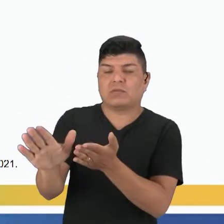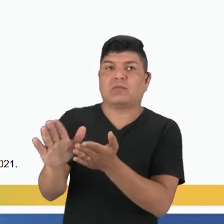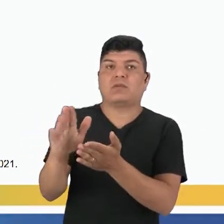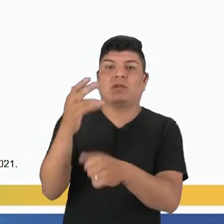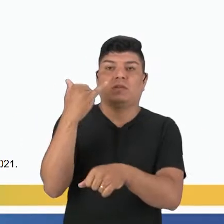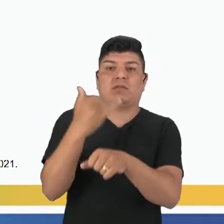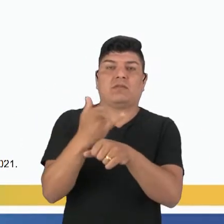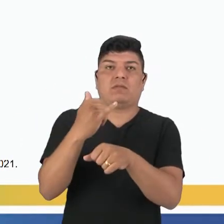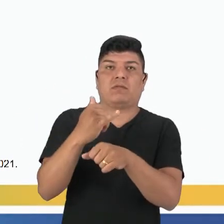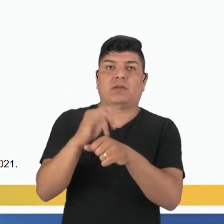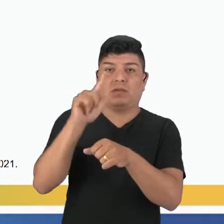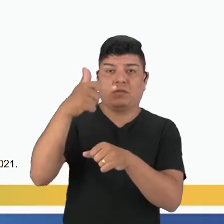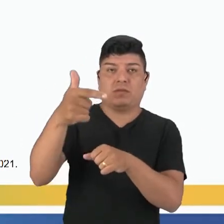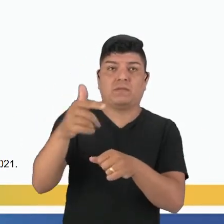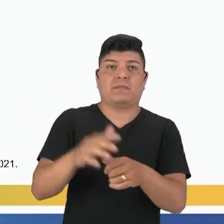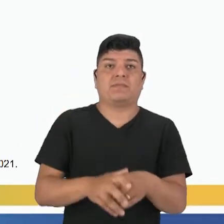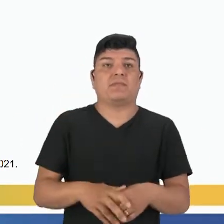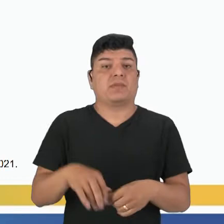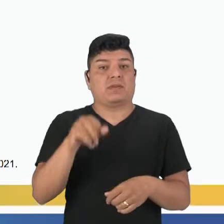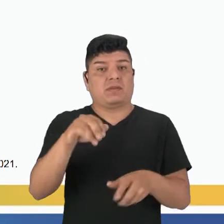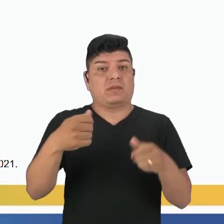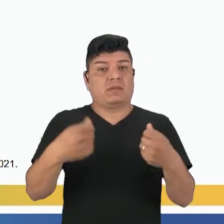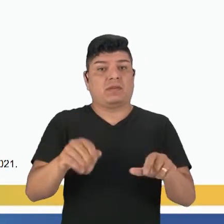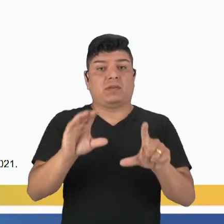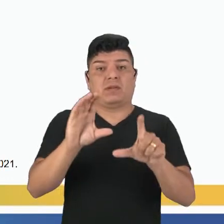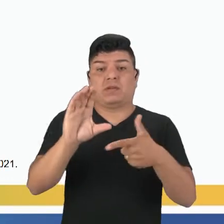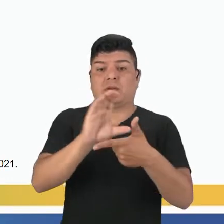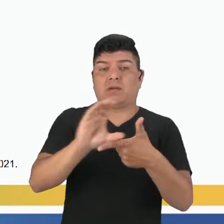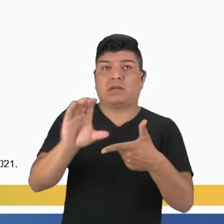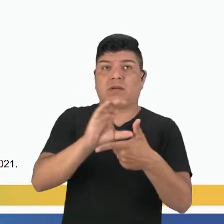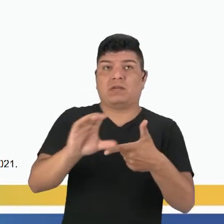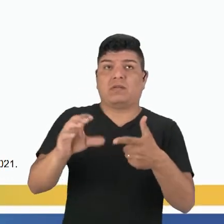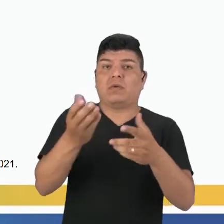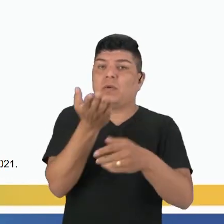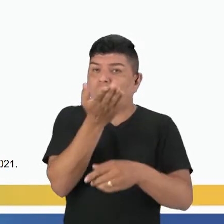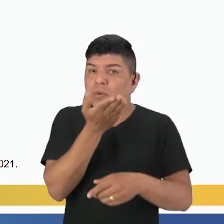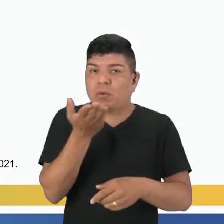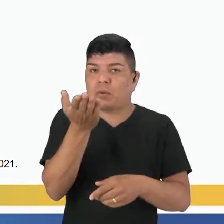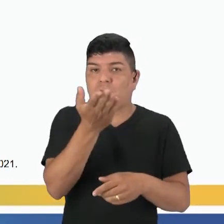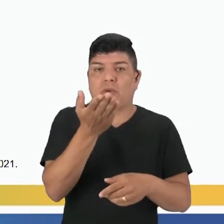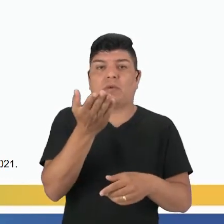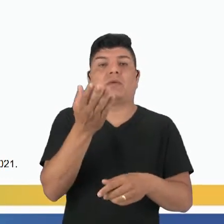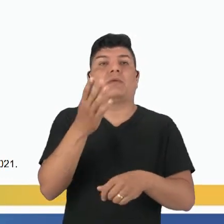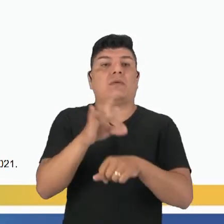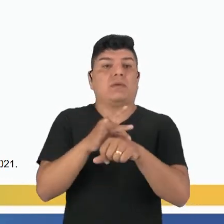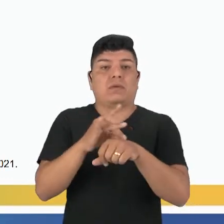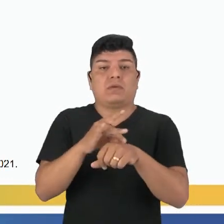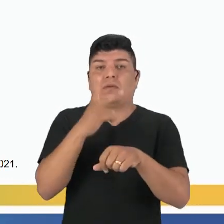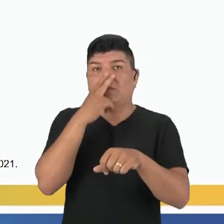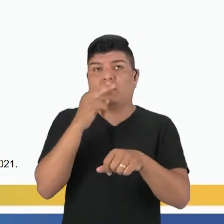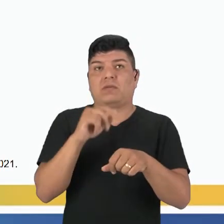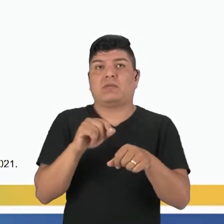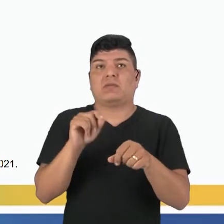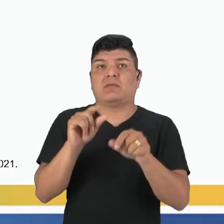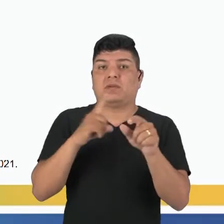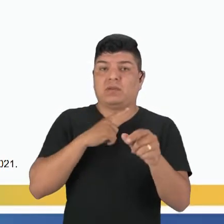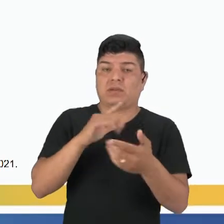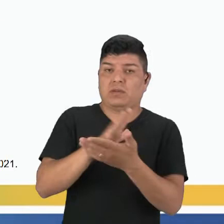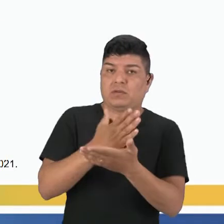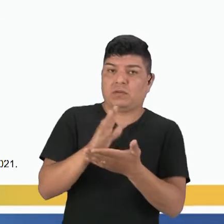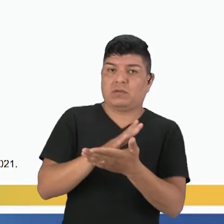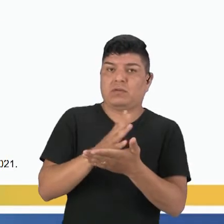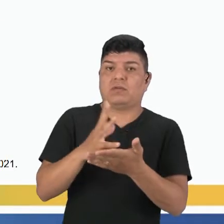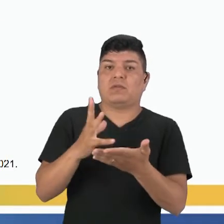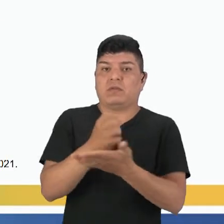para frente. E se for necessário, é colocado também carvão ativado em pó na água. Ele funciona como uma espécie de armadilha, porque tem poros que pegam